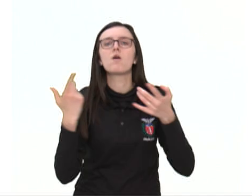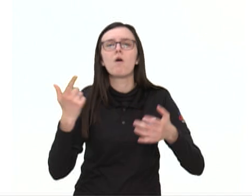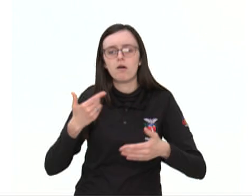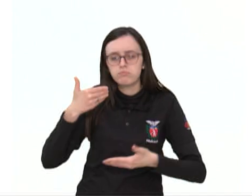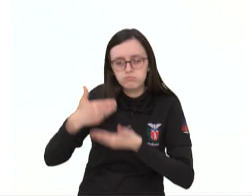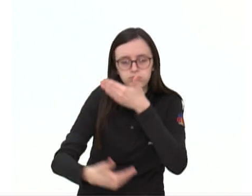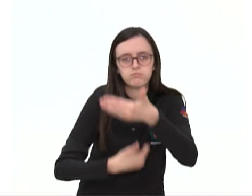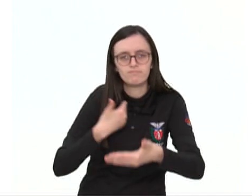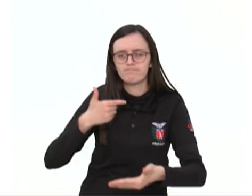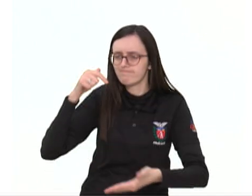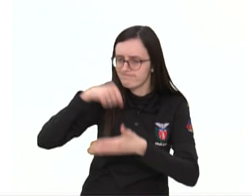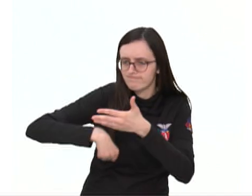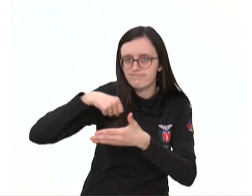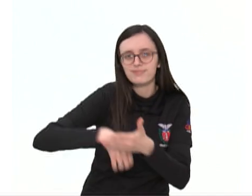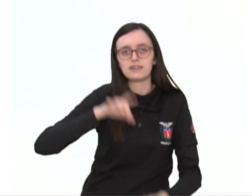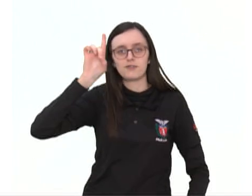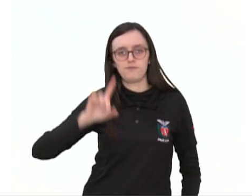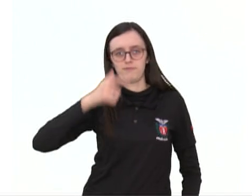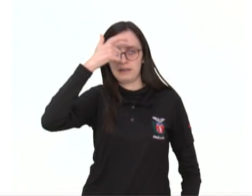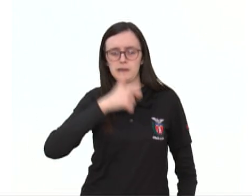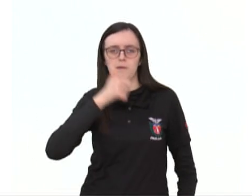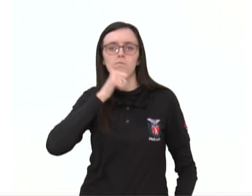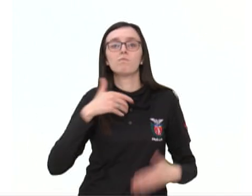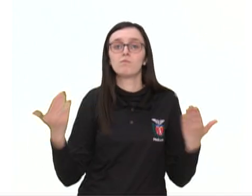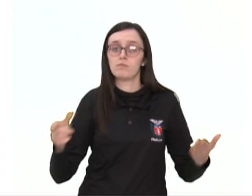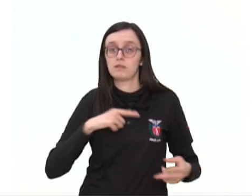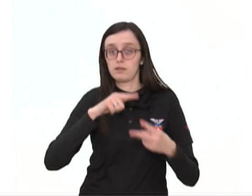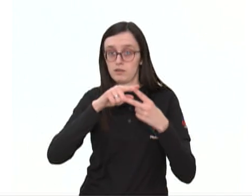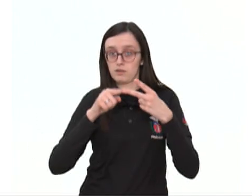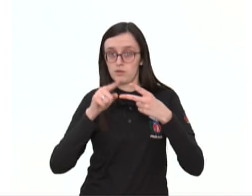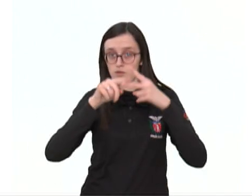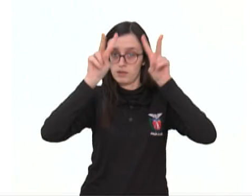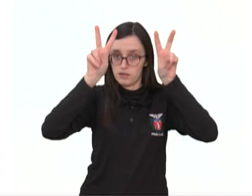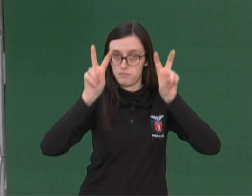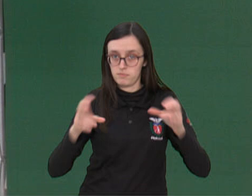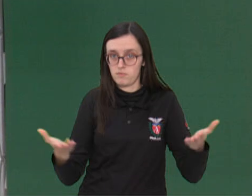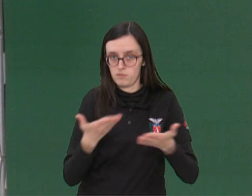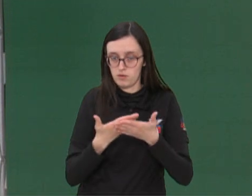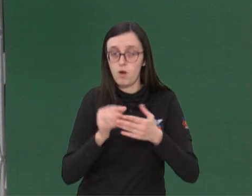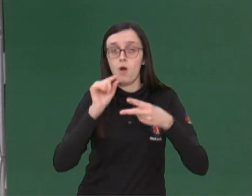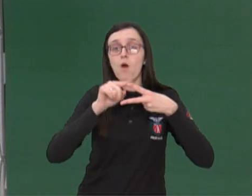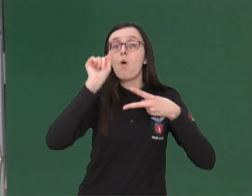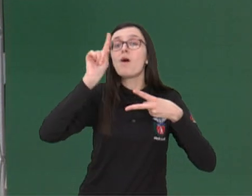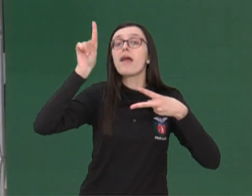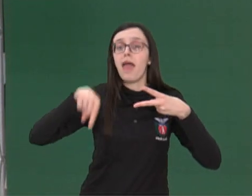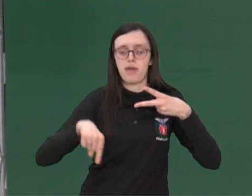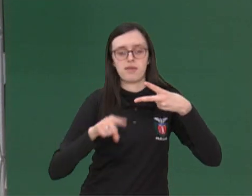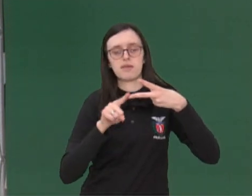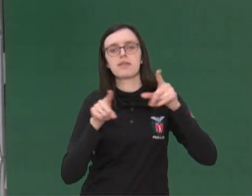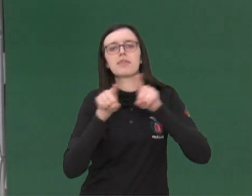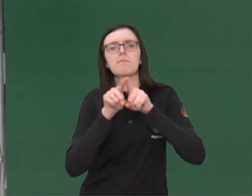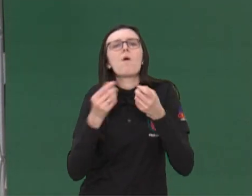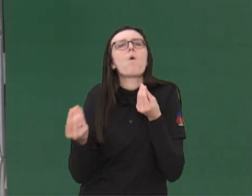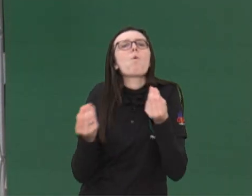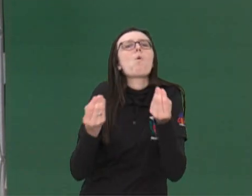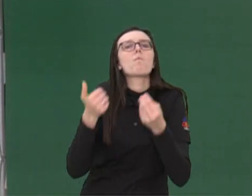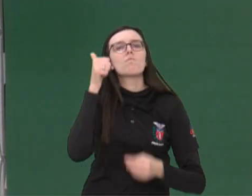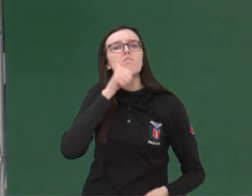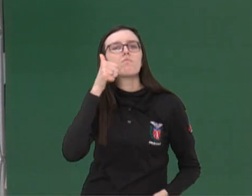de direitos por parte das mulheres? Então, dois temas para a nossa aula de hoje. O que é esse protagonismo e